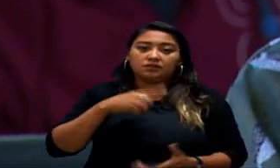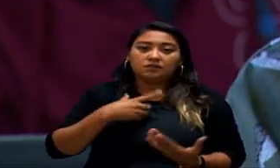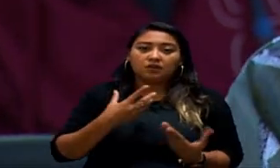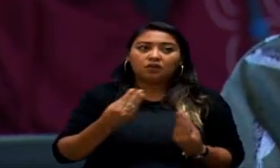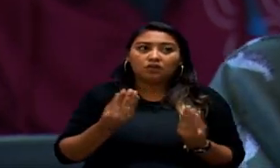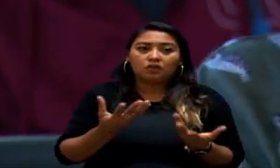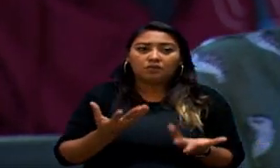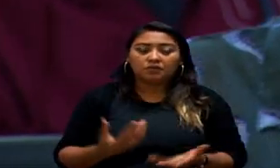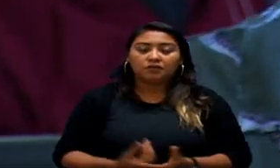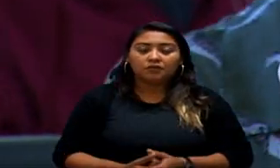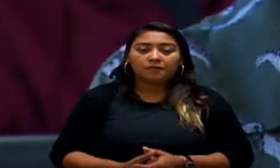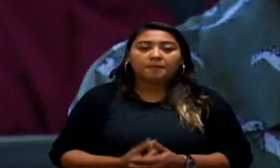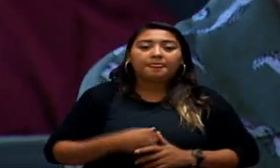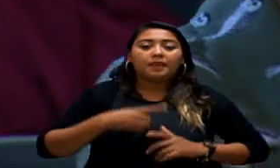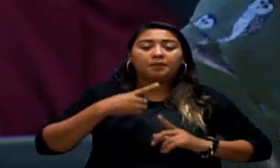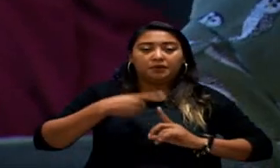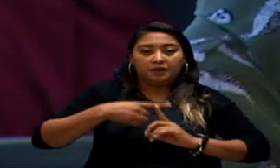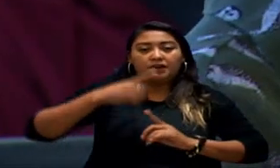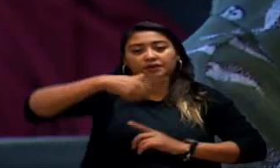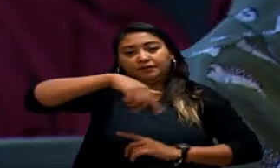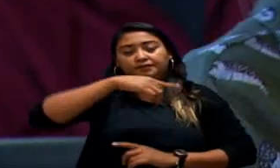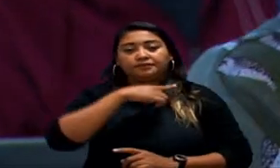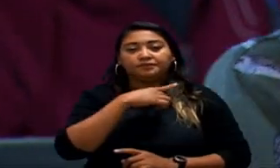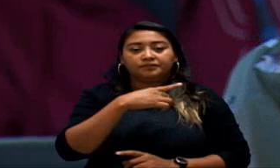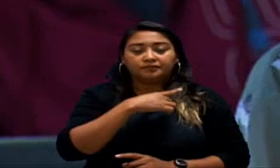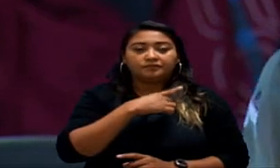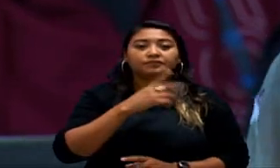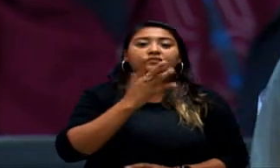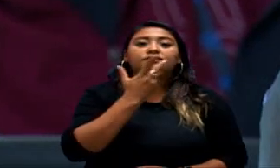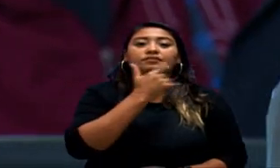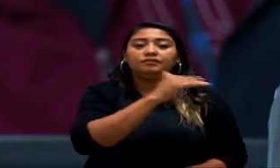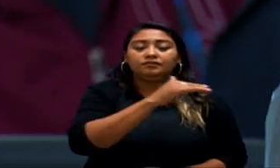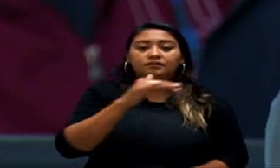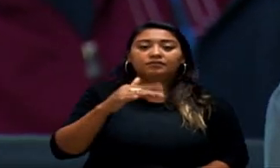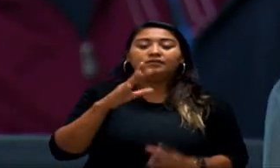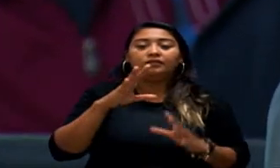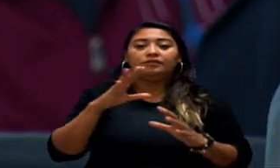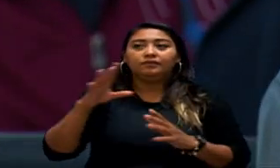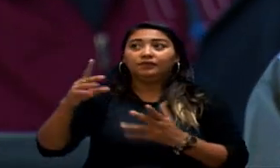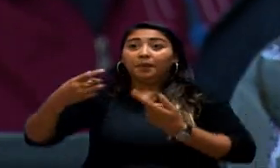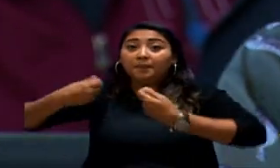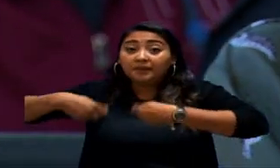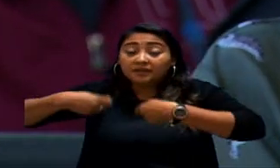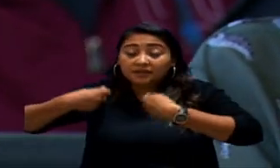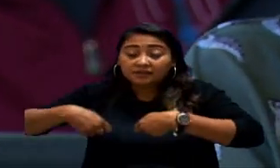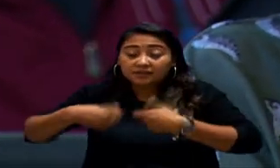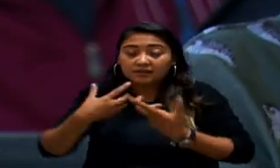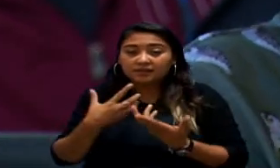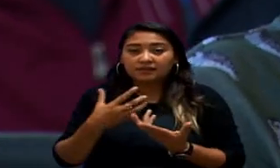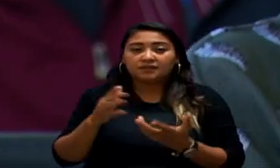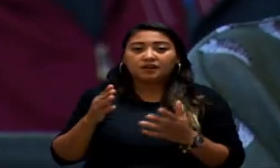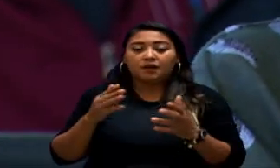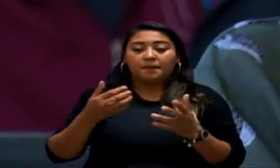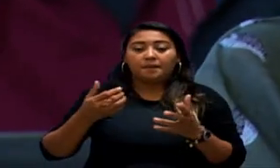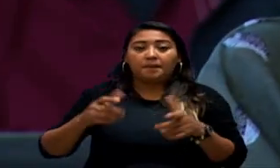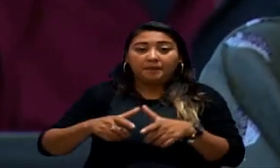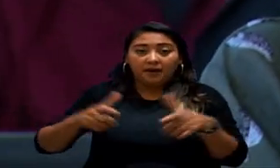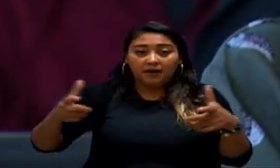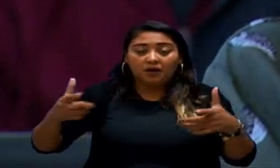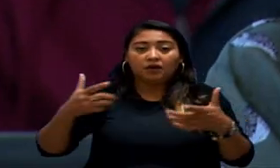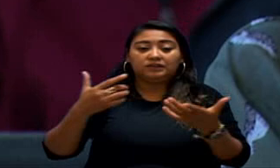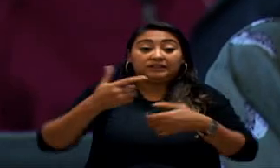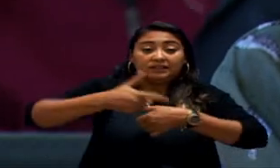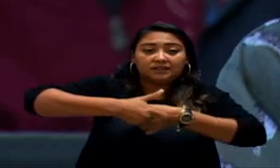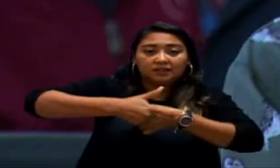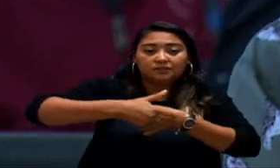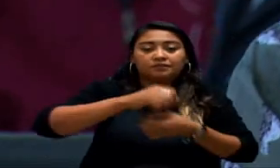absurdo, se nós temos crianças que têm aí uma familiaridade que precisa de um maior tempo com o